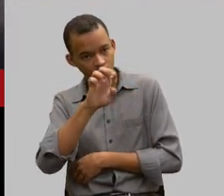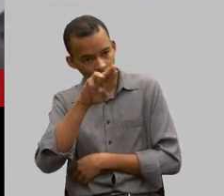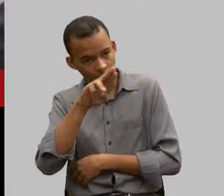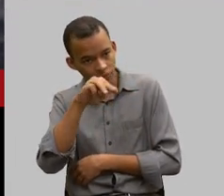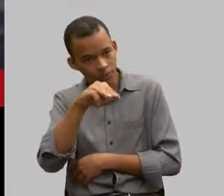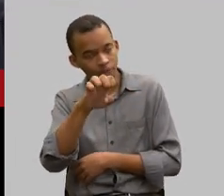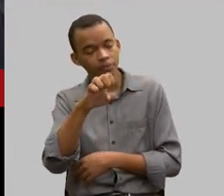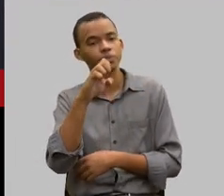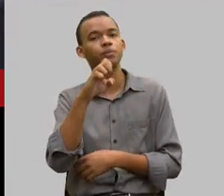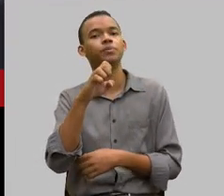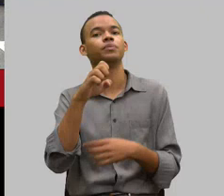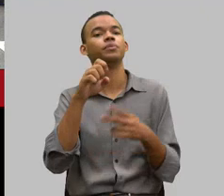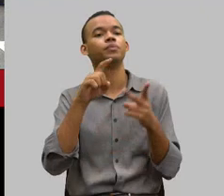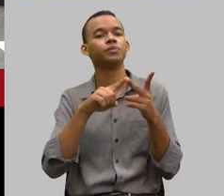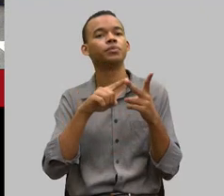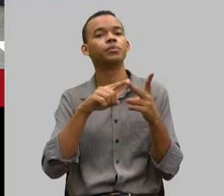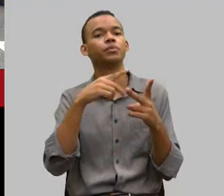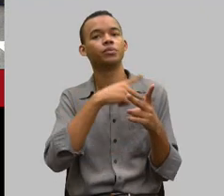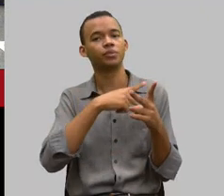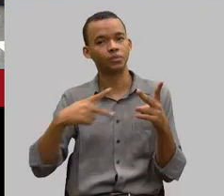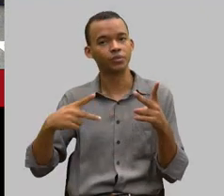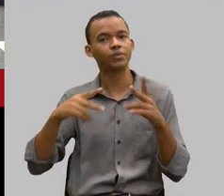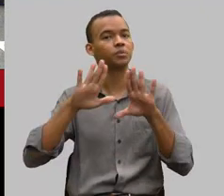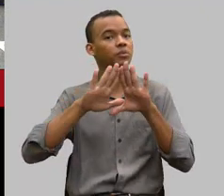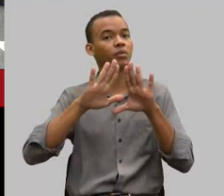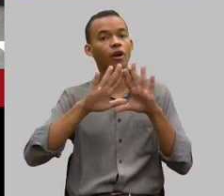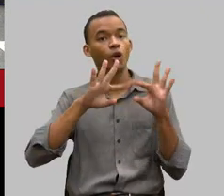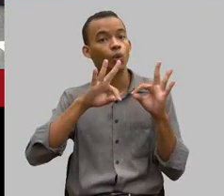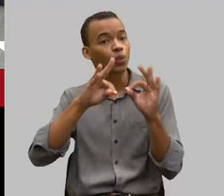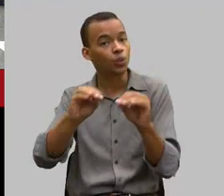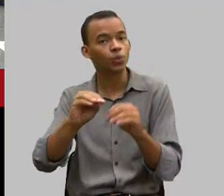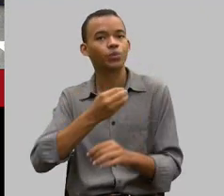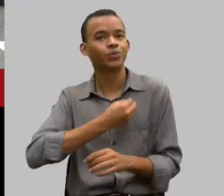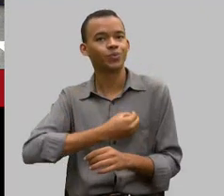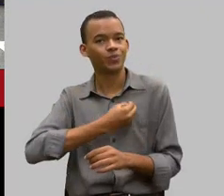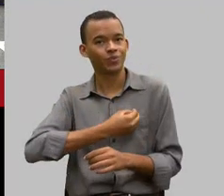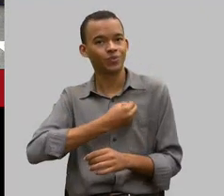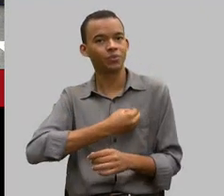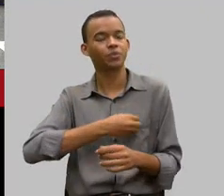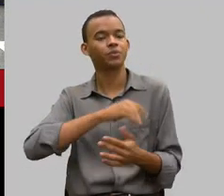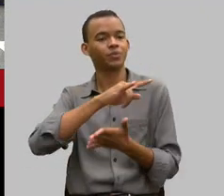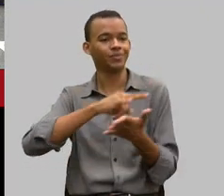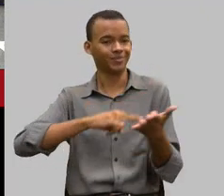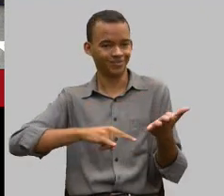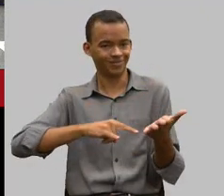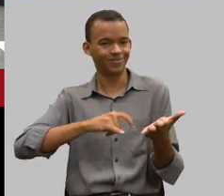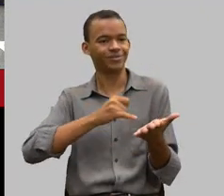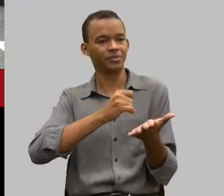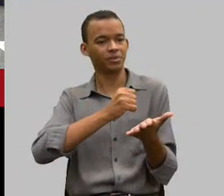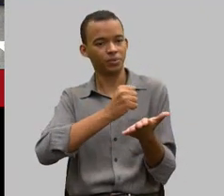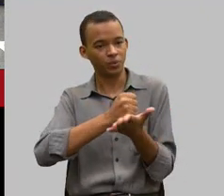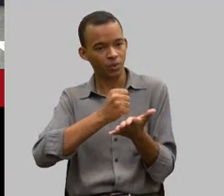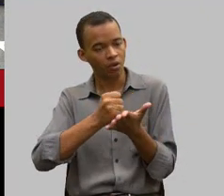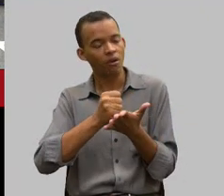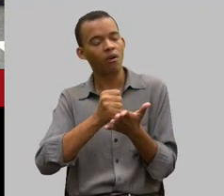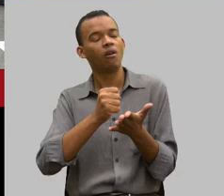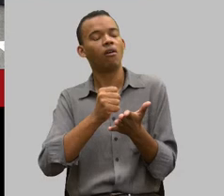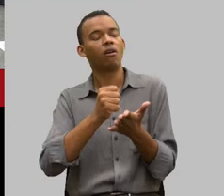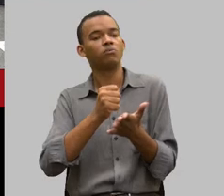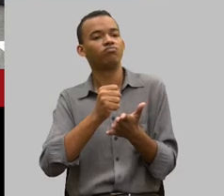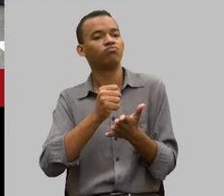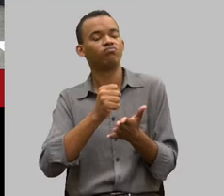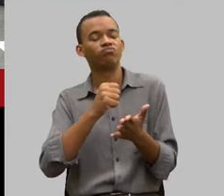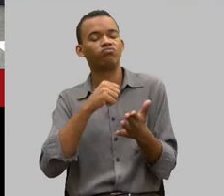o presidente da Assembleia todos participaram da chancela até hoje não cumpriu o governo Deputado